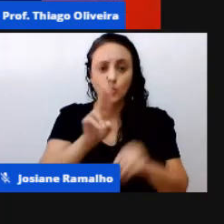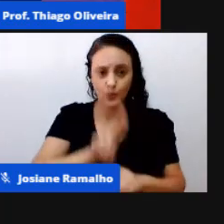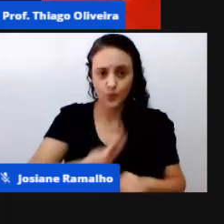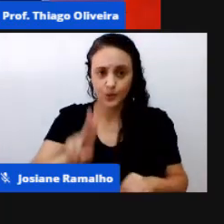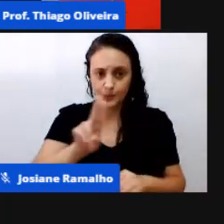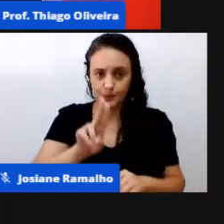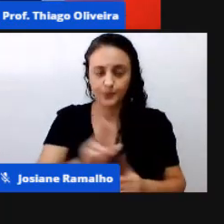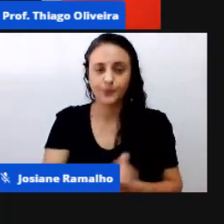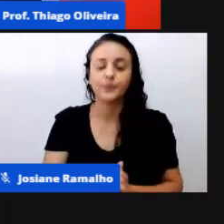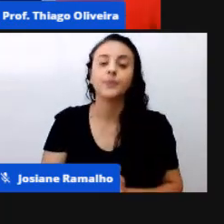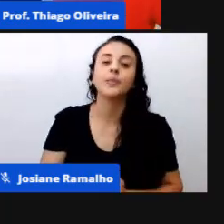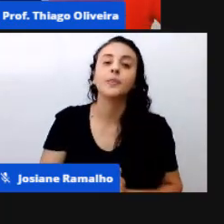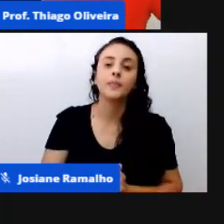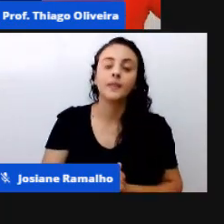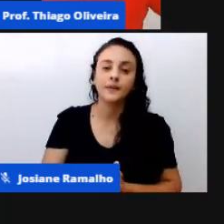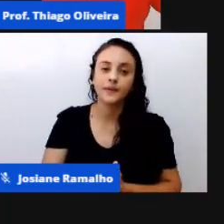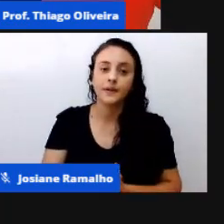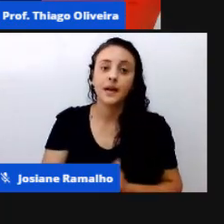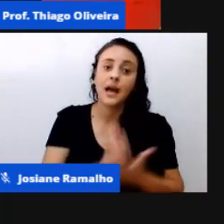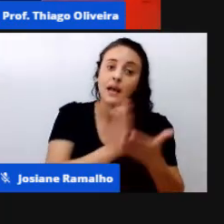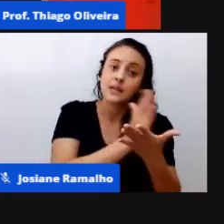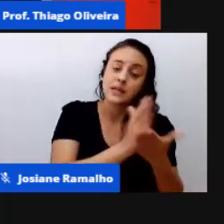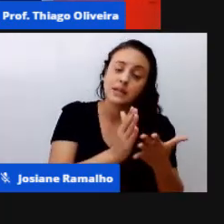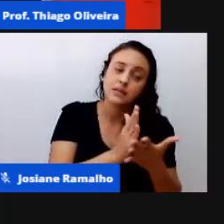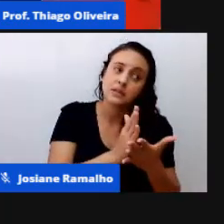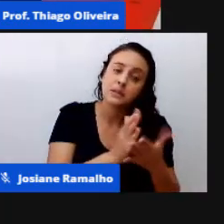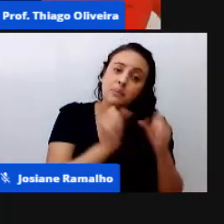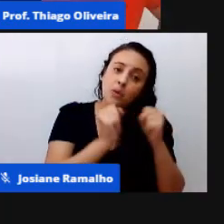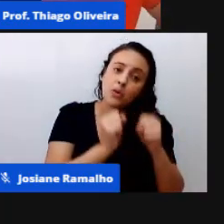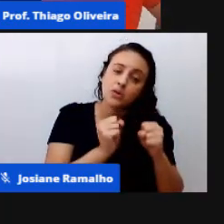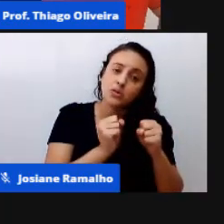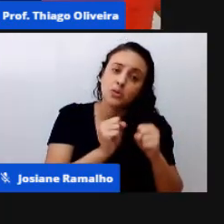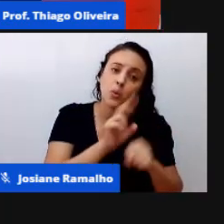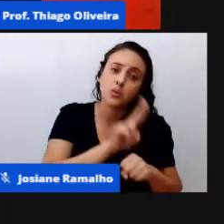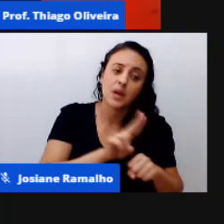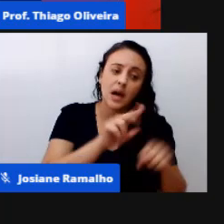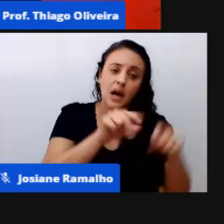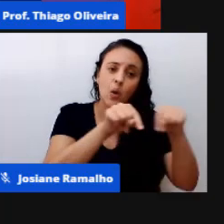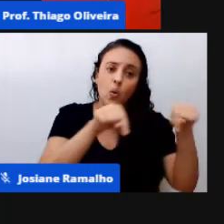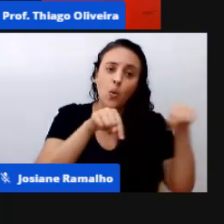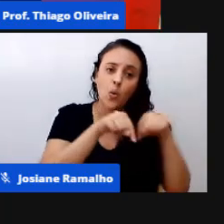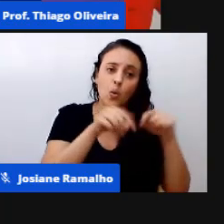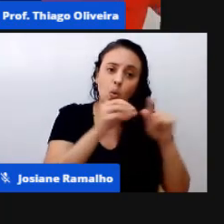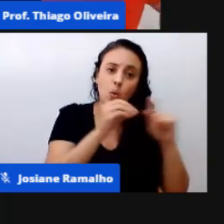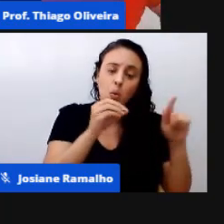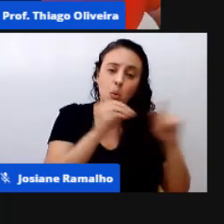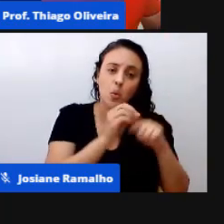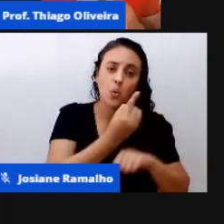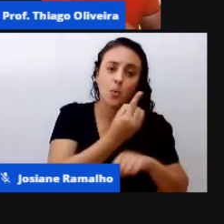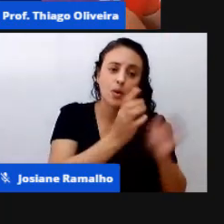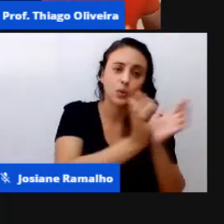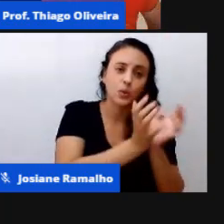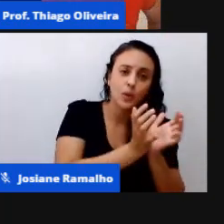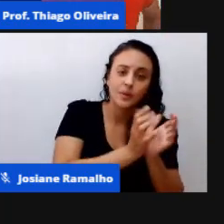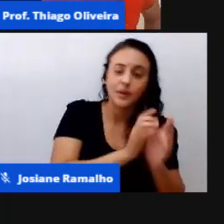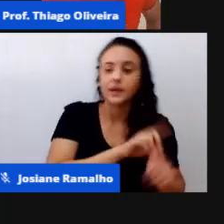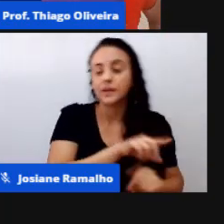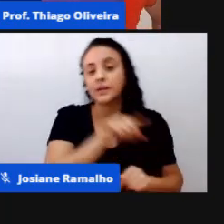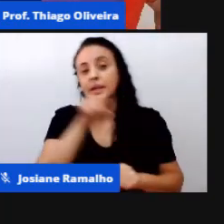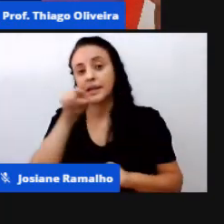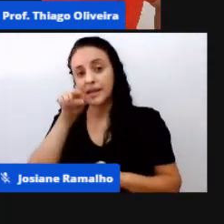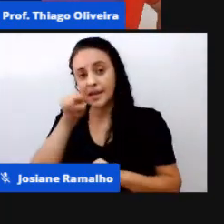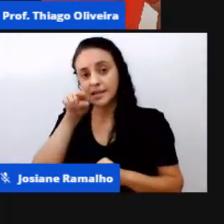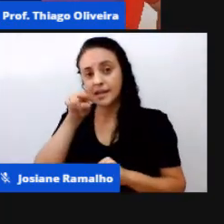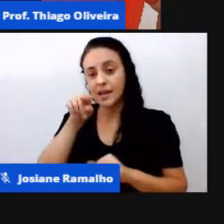possa utilizar o Google Sala de Aula em uma turma, utilizar o Microsoft Teams em outra turma, e aí você vai